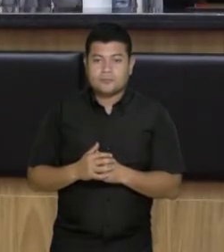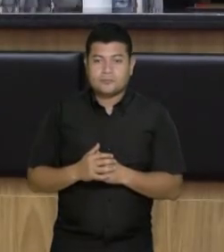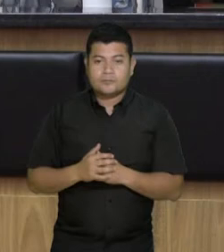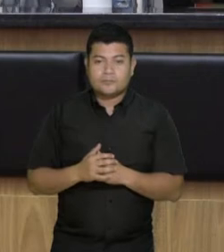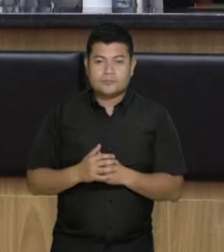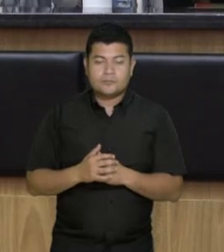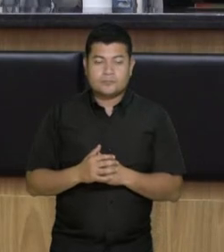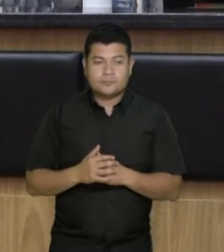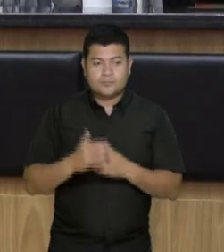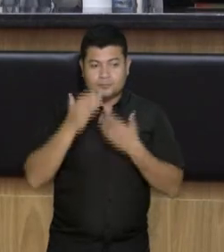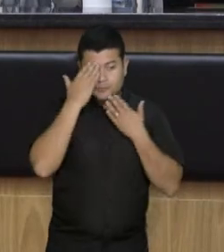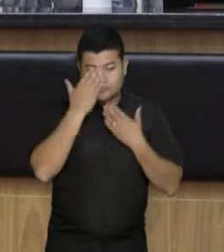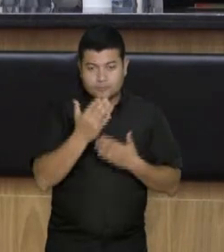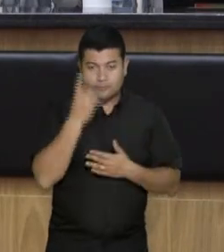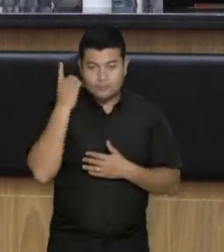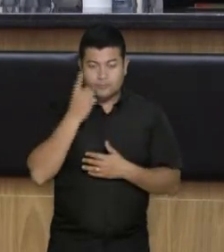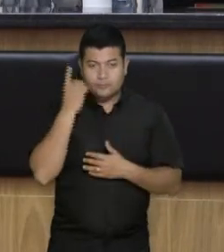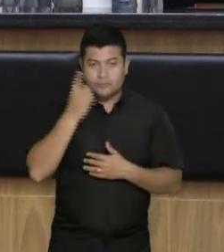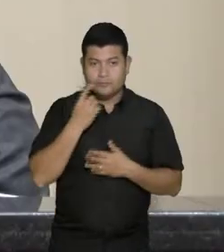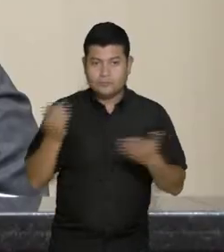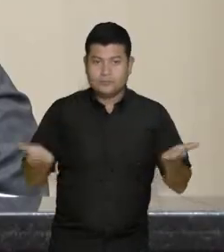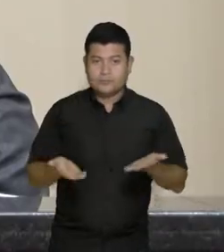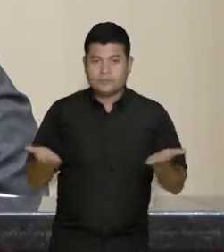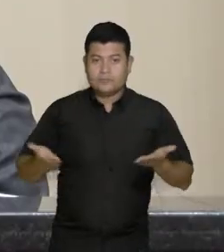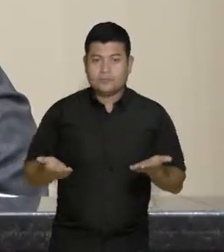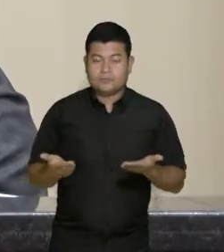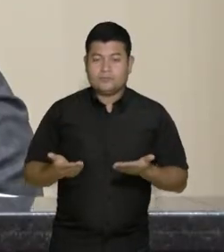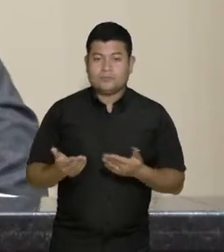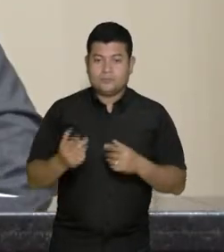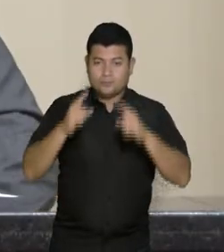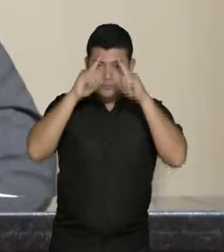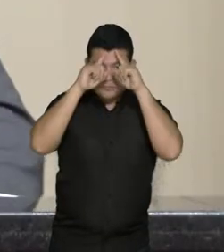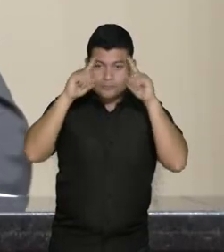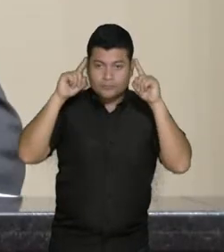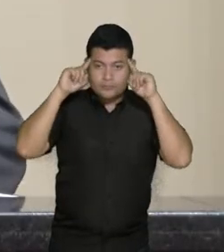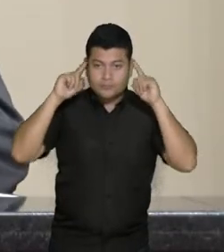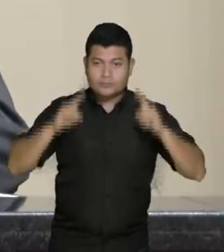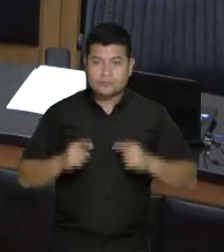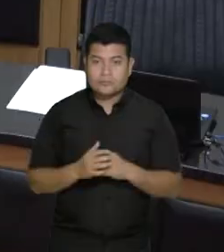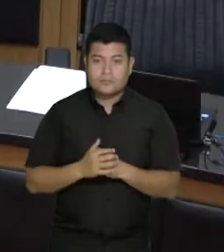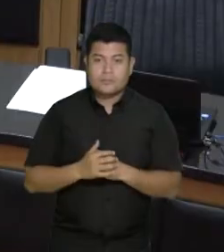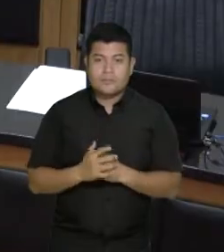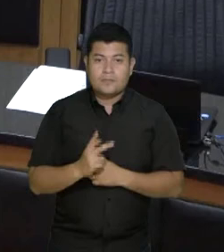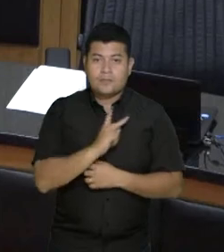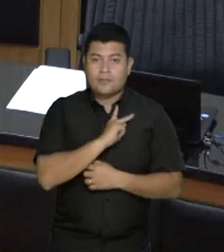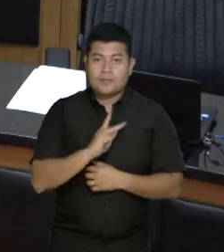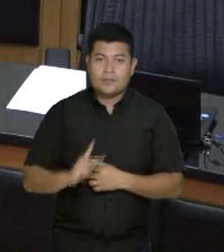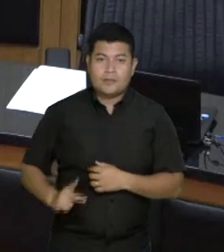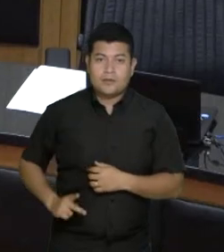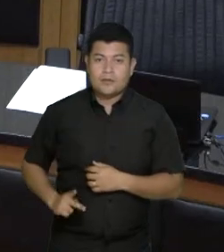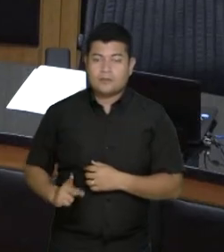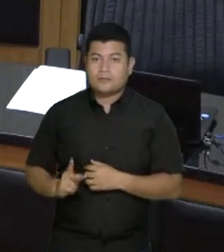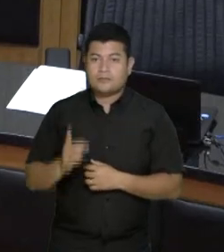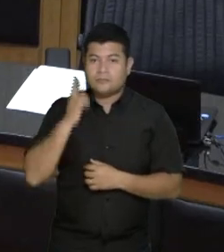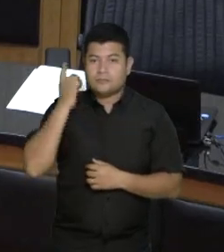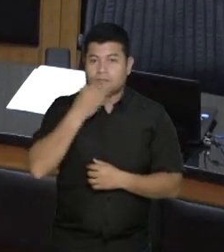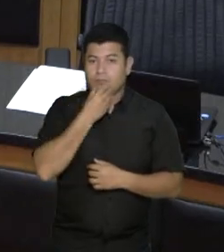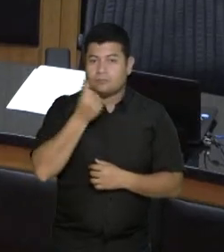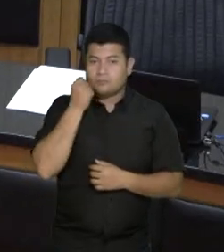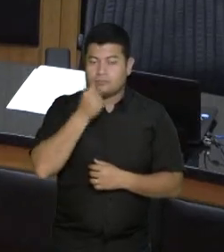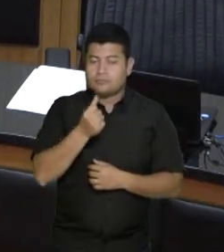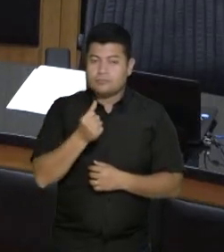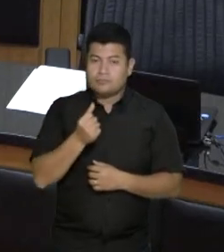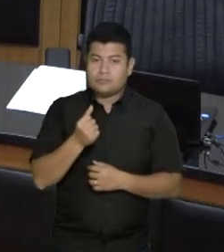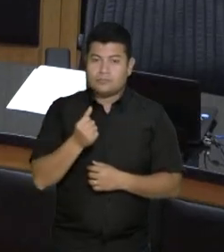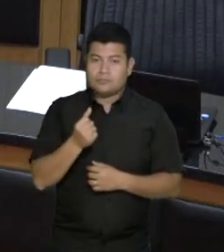Obrigado, deputado. Com a palavra, o deputado Neudir Sareto. Senhor presidente, senhores deputados, senhoras deputadas,